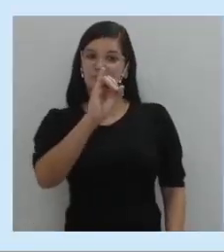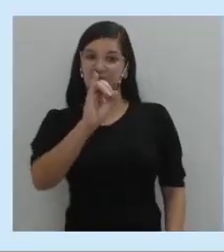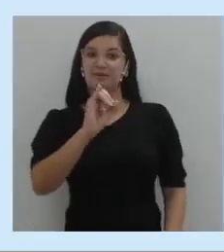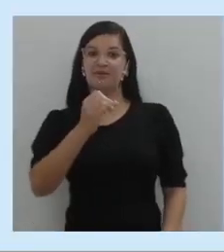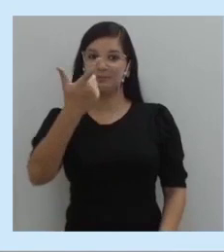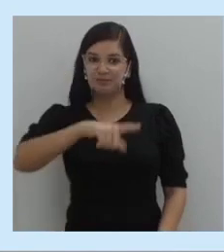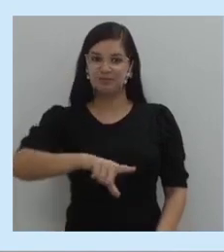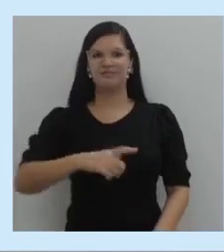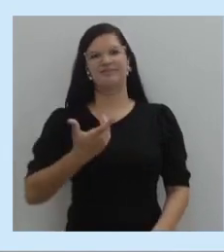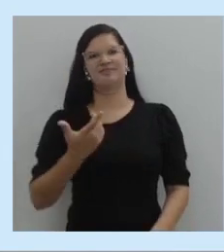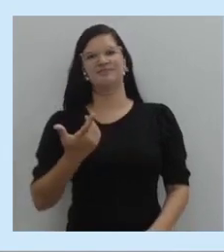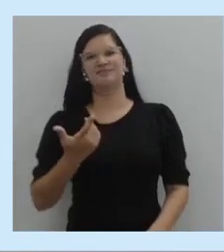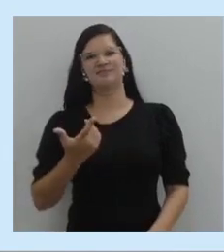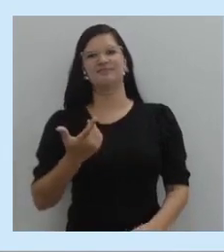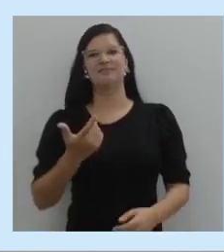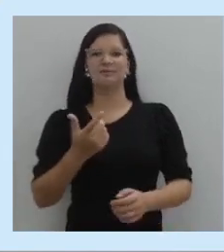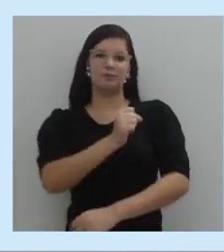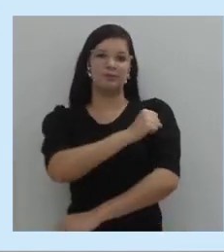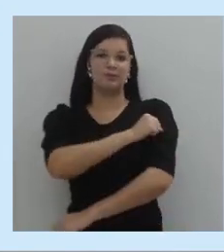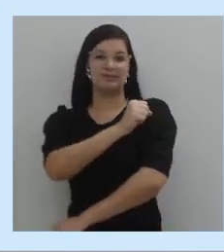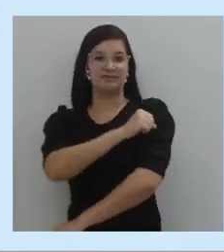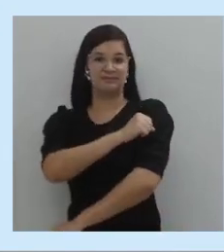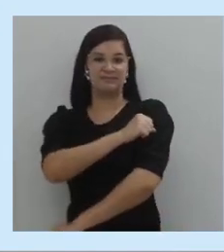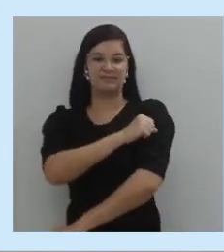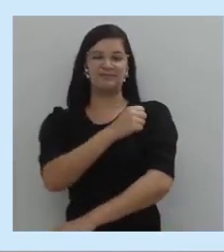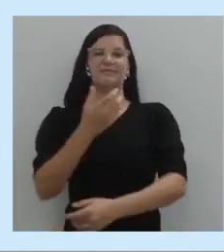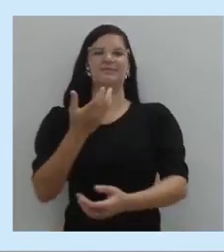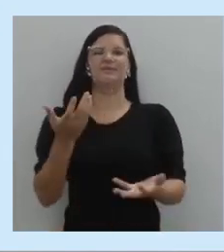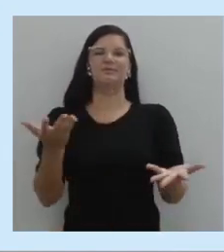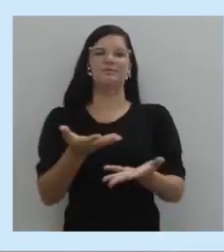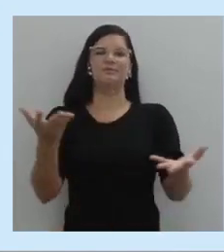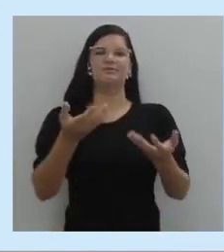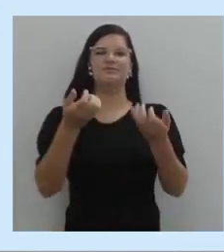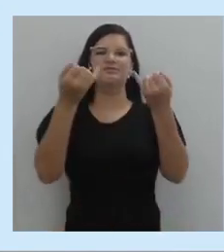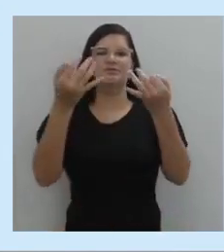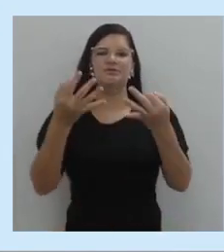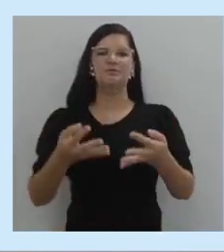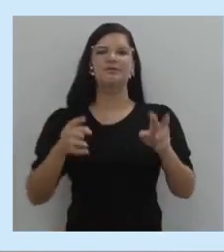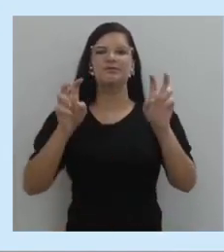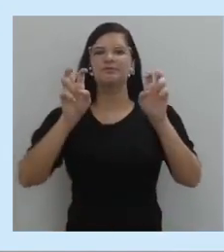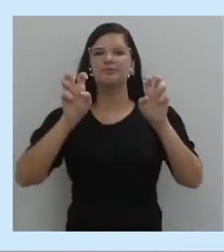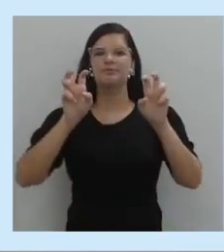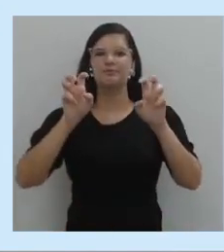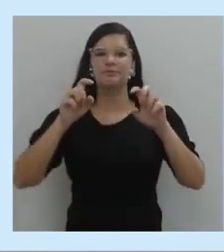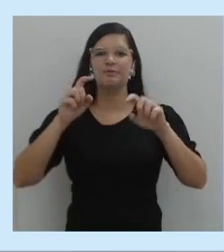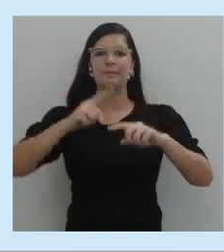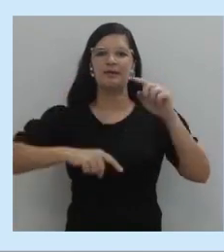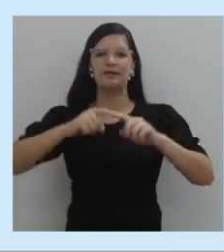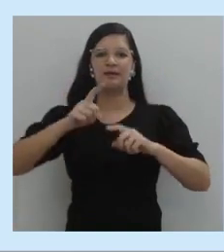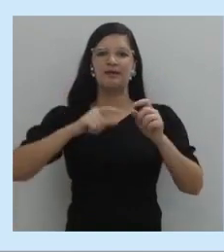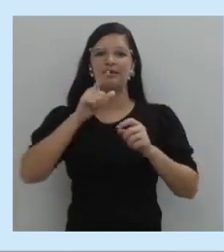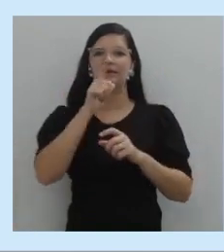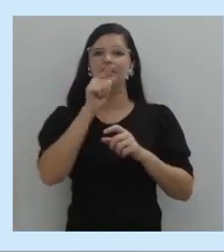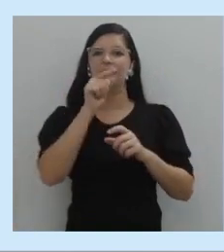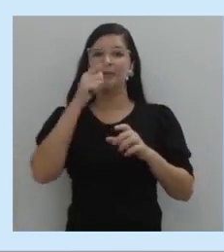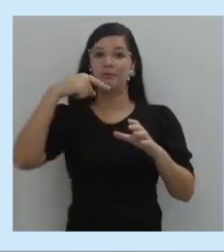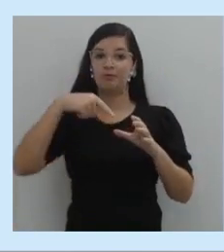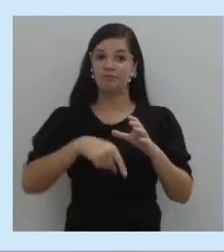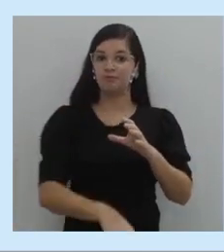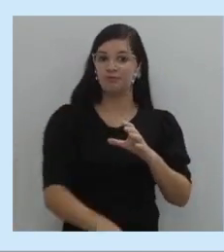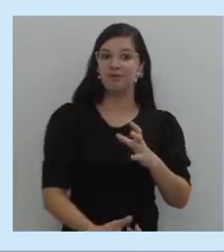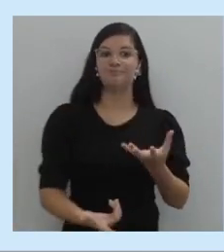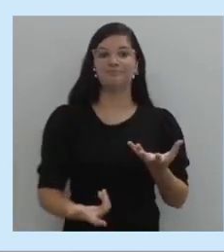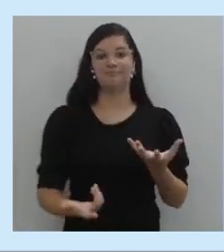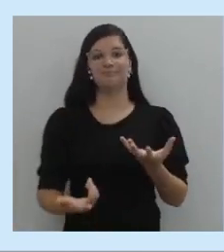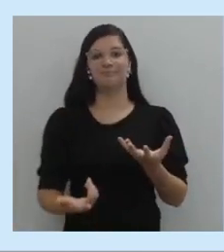Olá, gente, mais uma vez. Olá, oitavo ano. A gente vai falar um pouquinho hoje sobre recursos hídricos